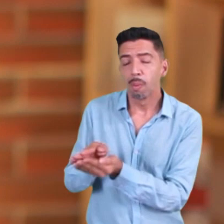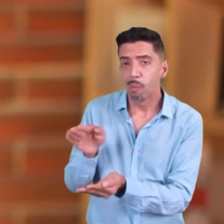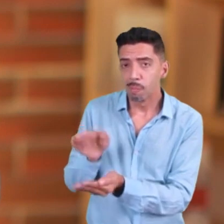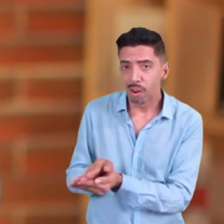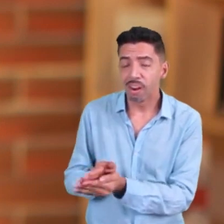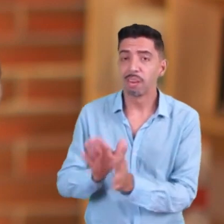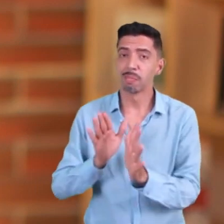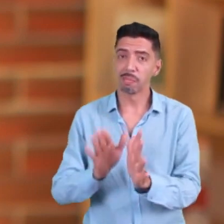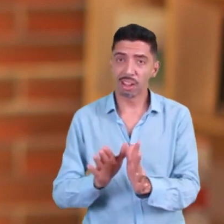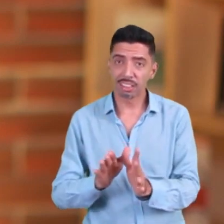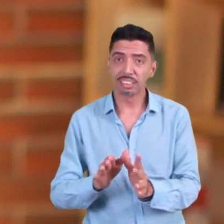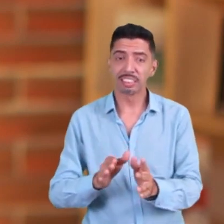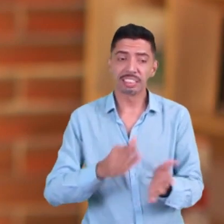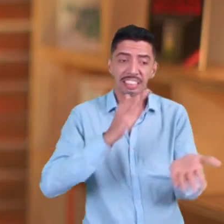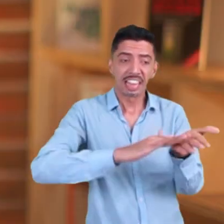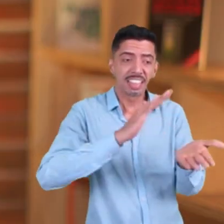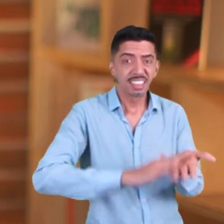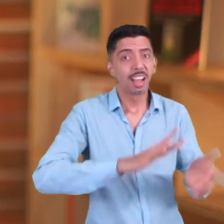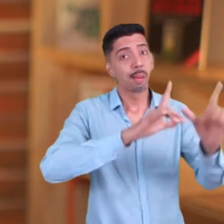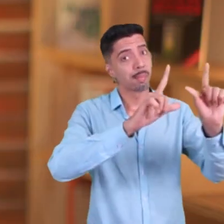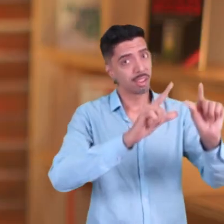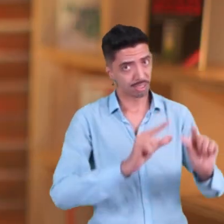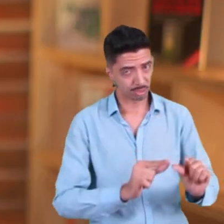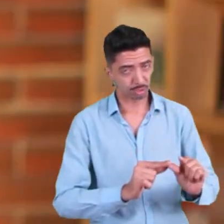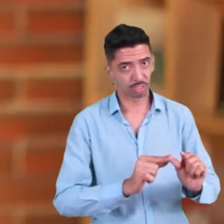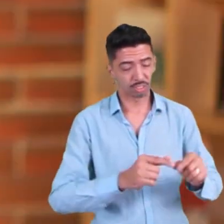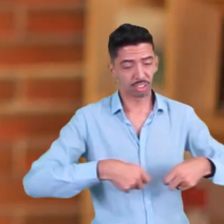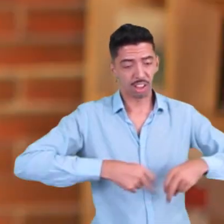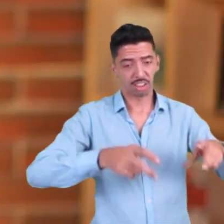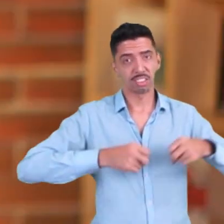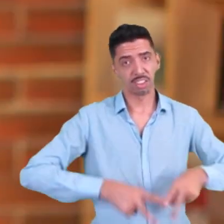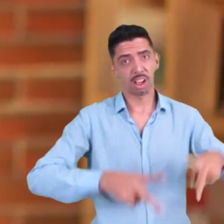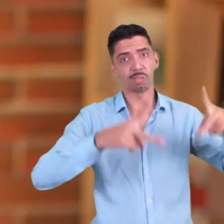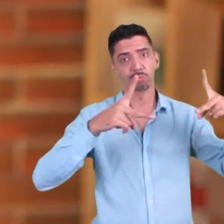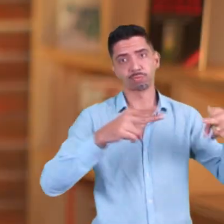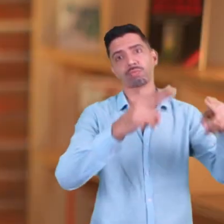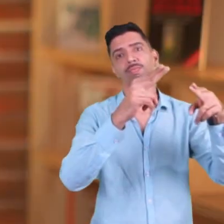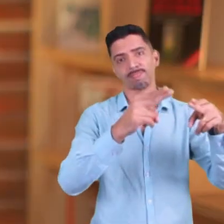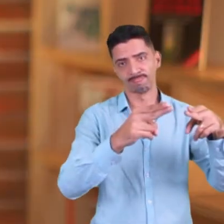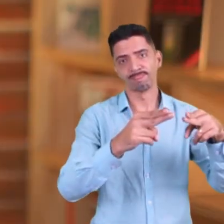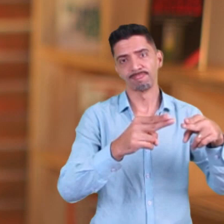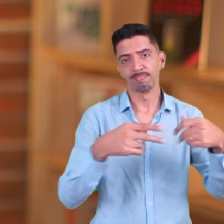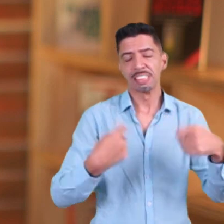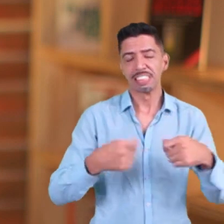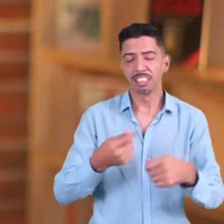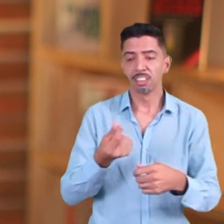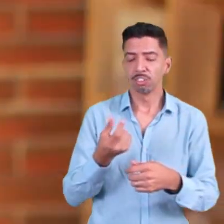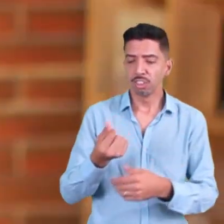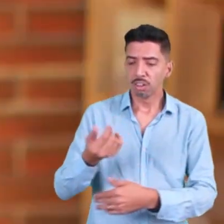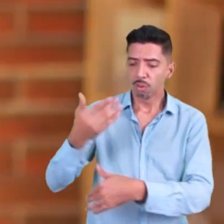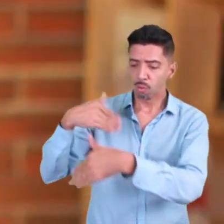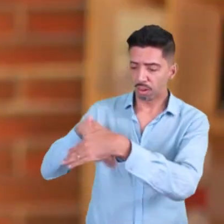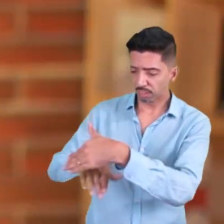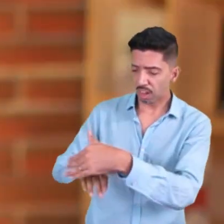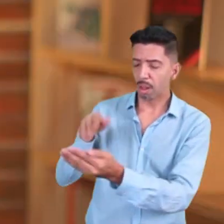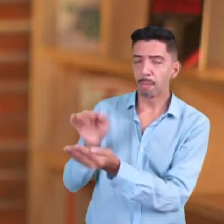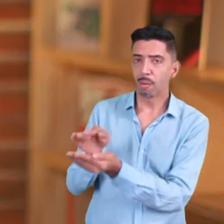poupar deixando de gastar. E não necessariamente pegar o dinheiro e aplicar, e poupar, e guardar.